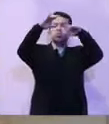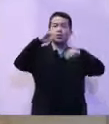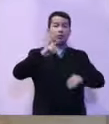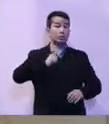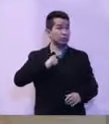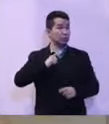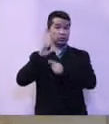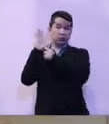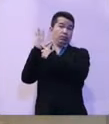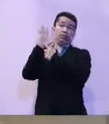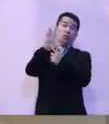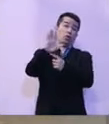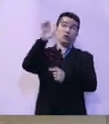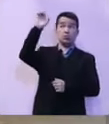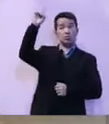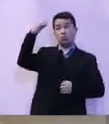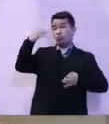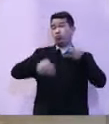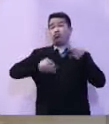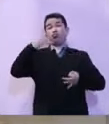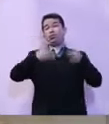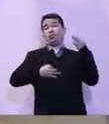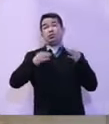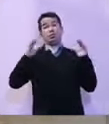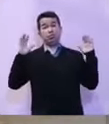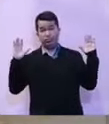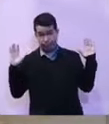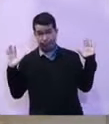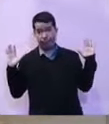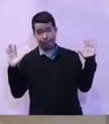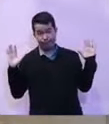vocês a minha justiça, eu funciono assim.